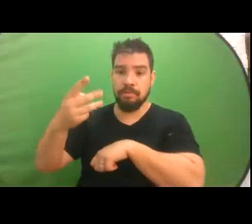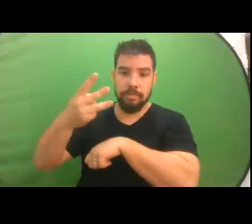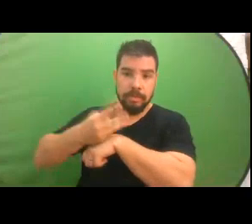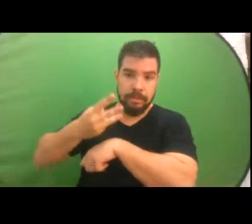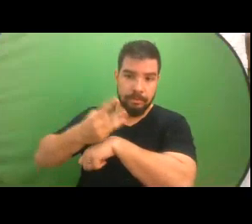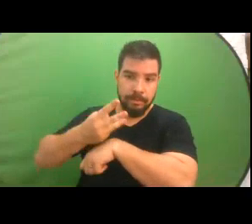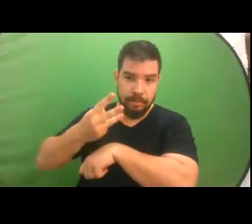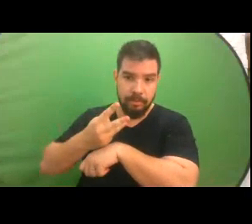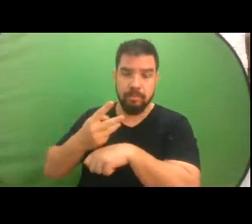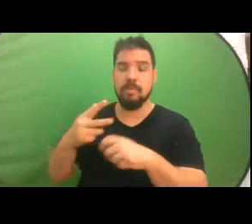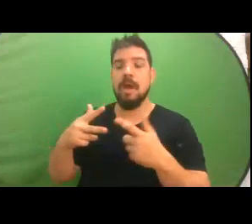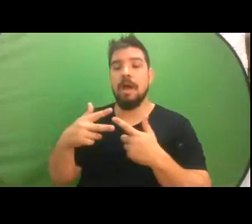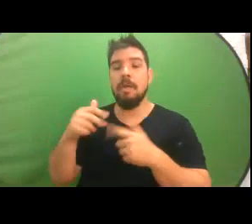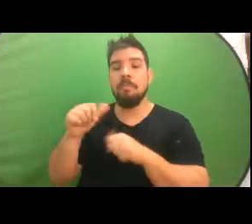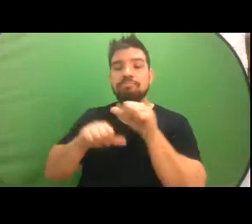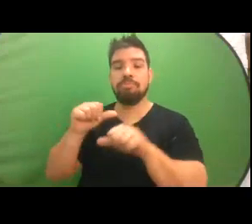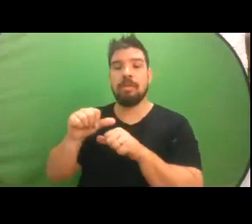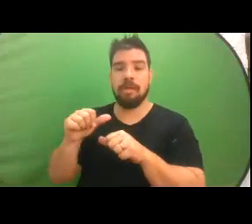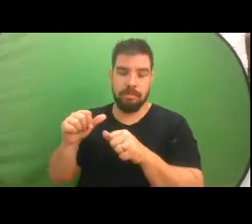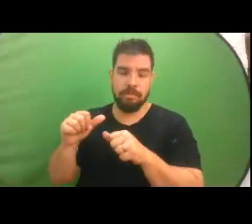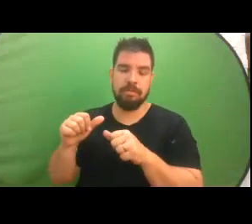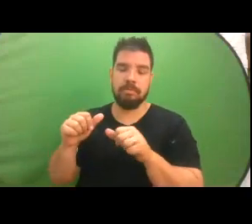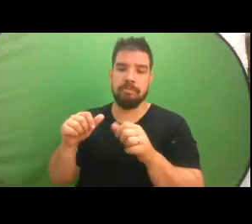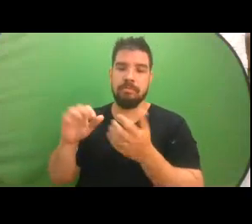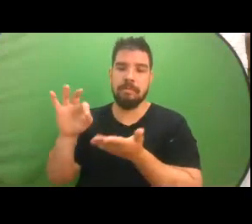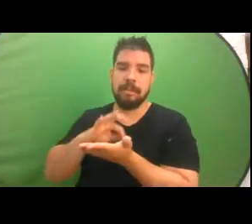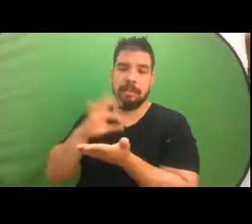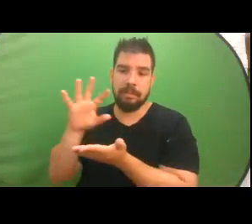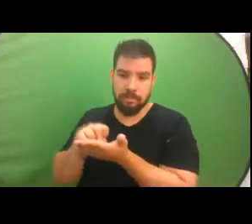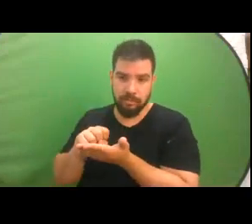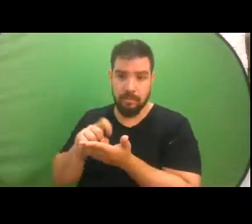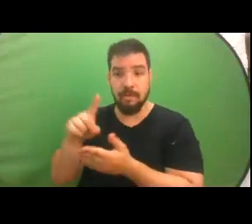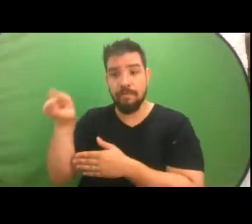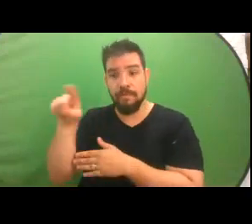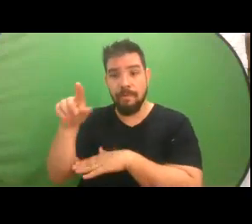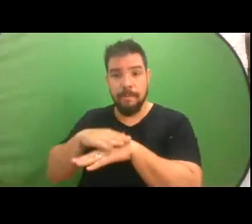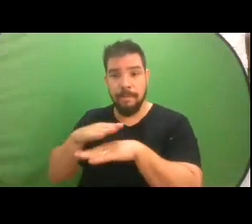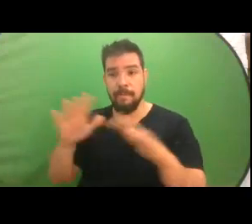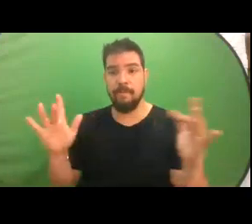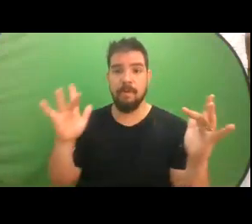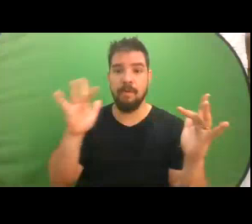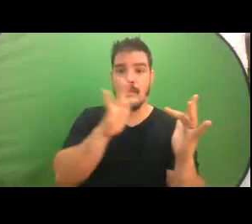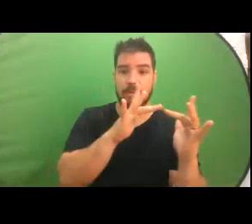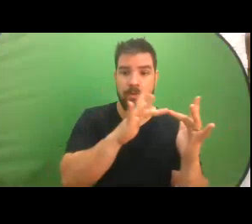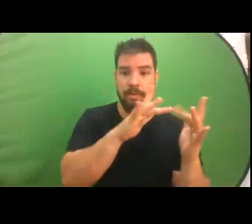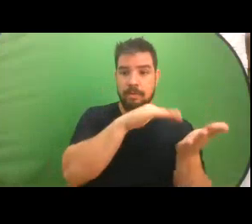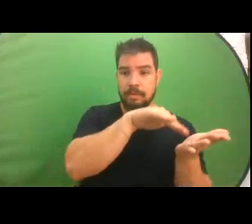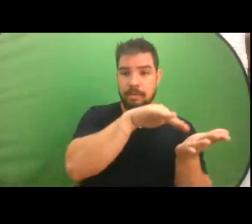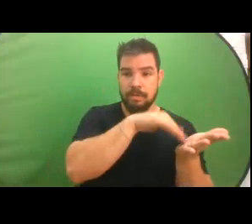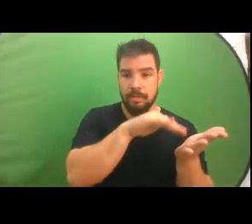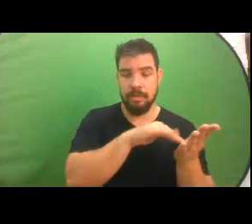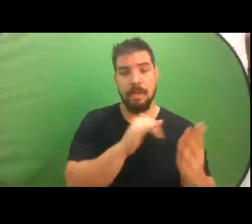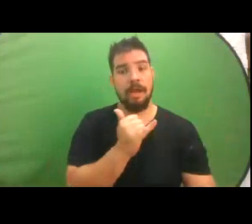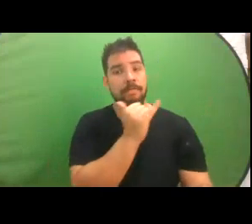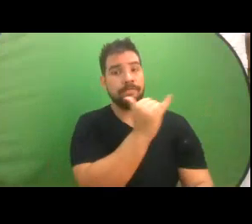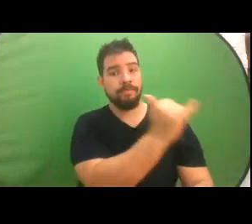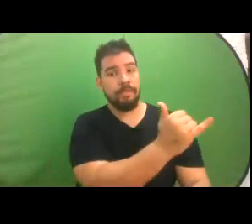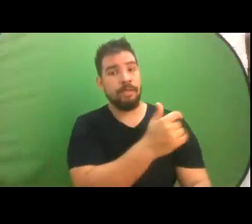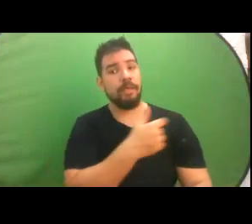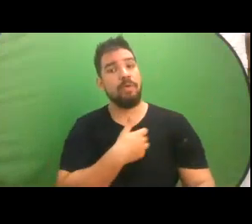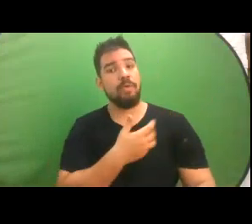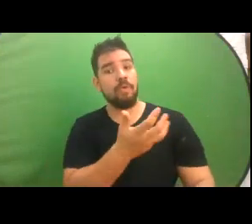tá? Então, vocês vão fazer o movimento de entrar em contato com a secretaria e informar que gostariam de fazer